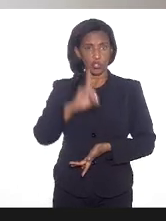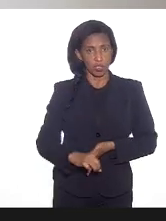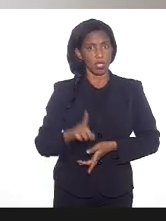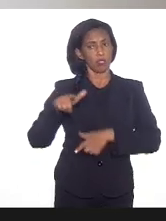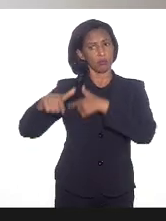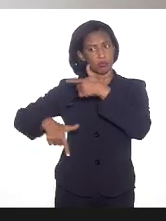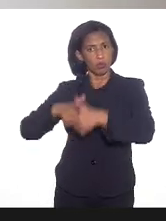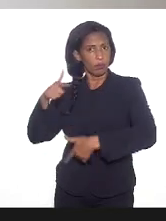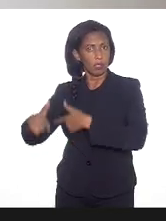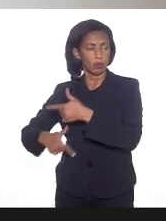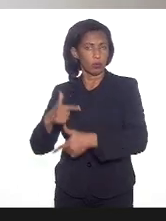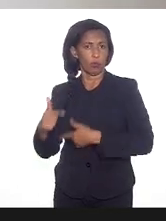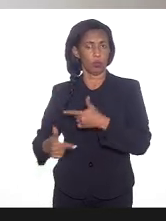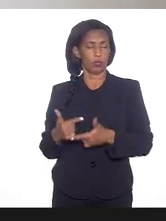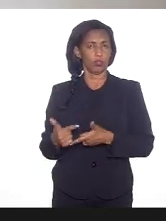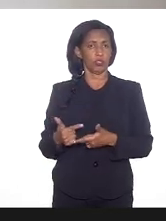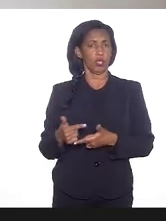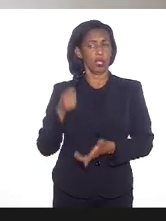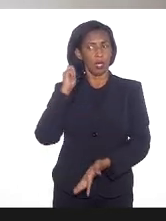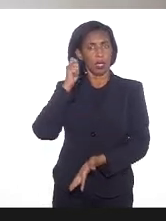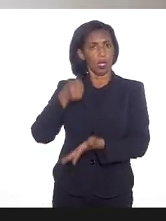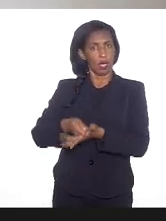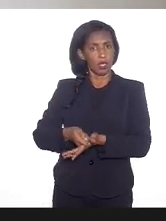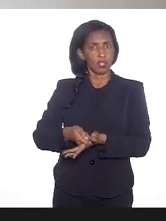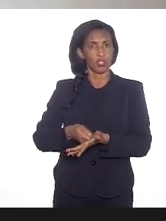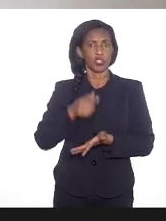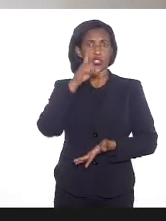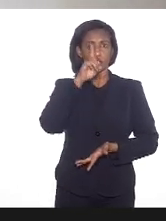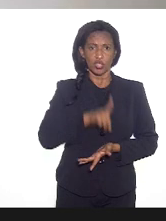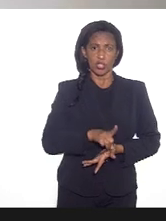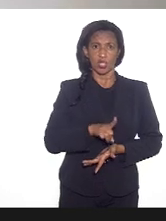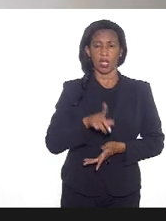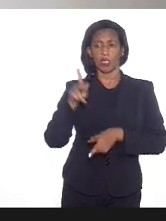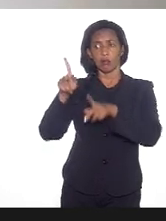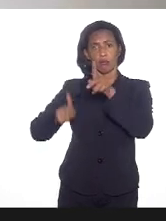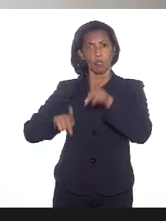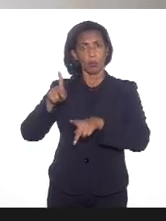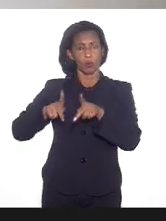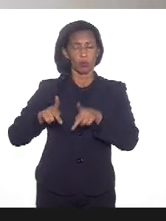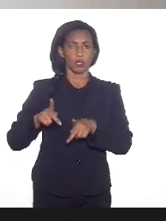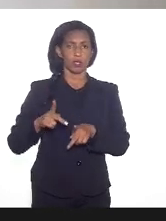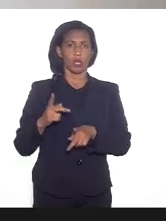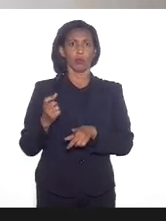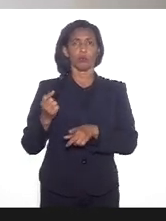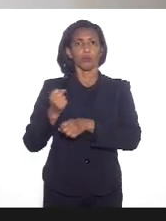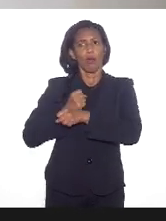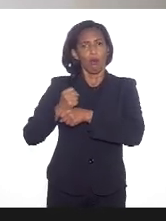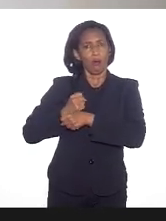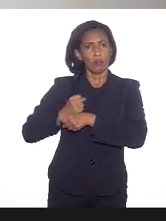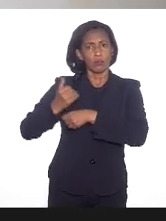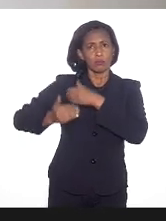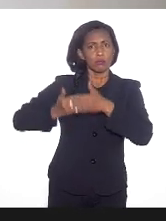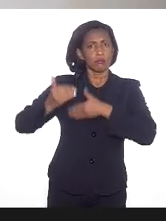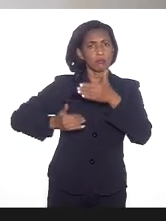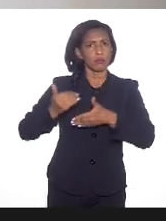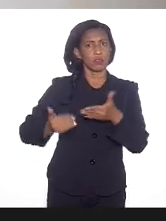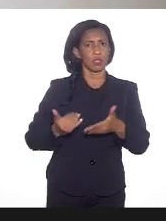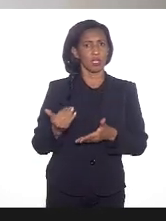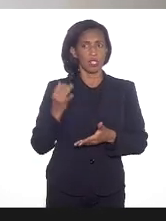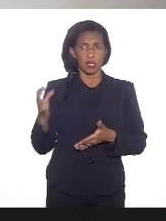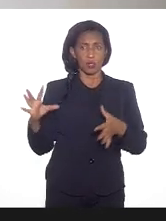trabalhadores, dos servidores, que garantiram direitos para a população durante décadas e que, se não for essa